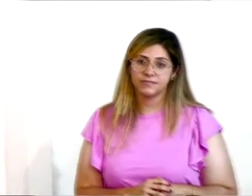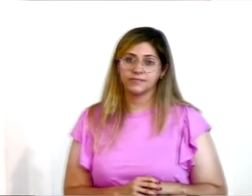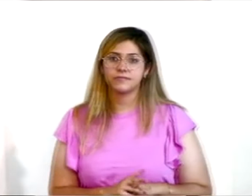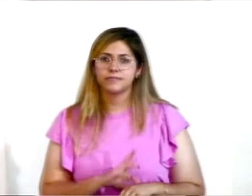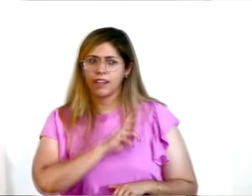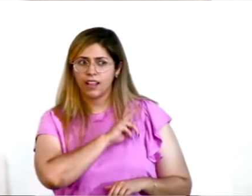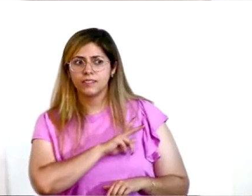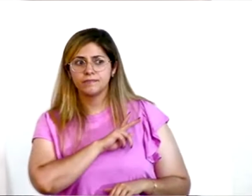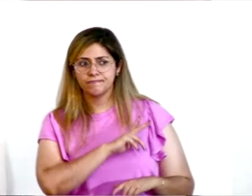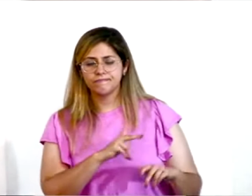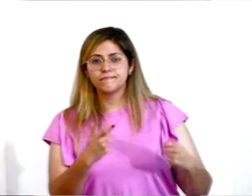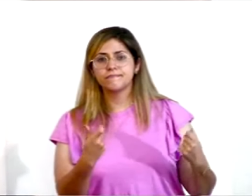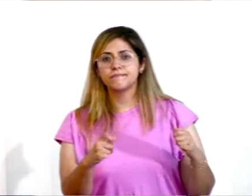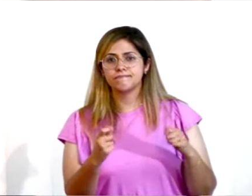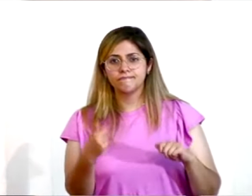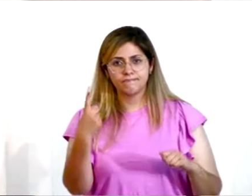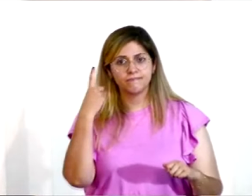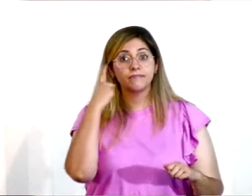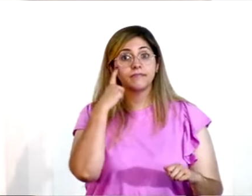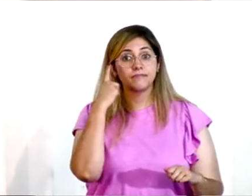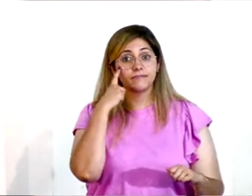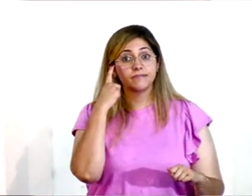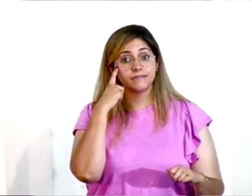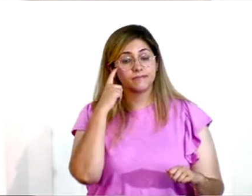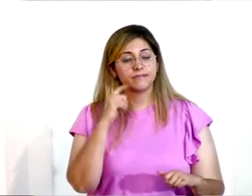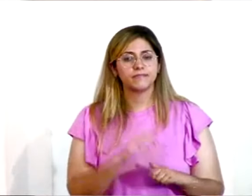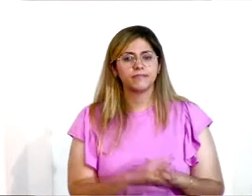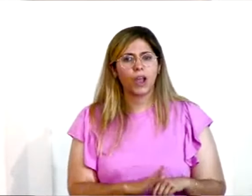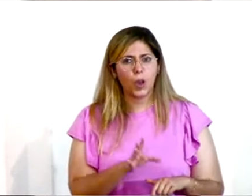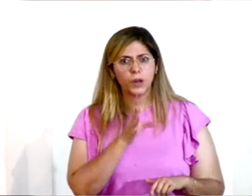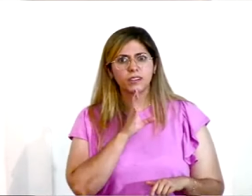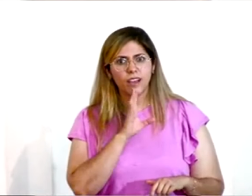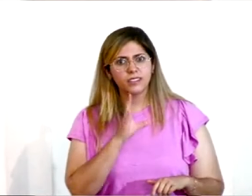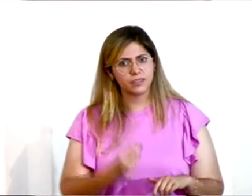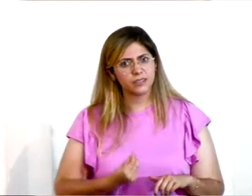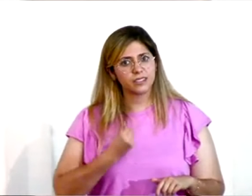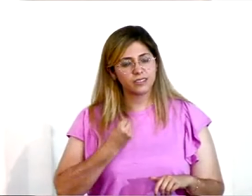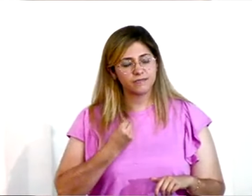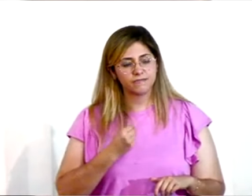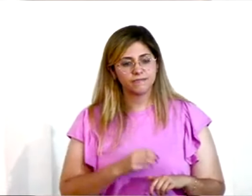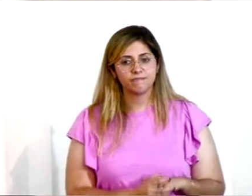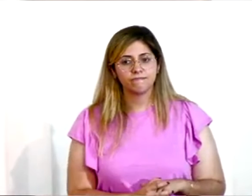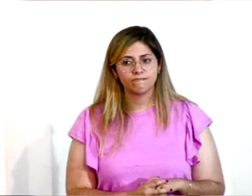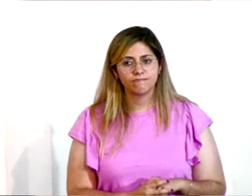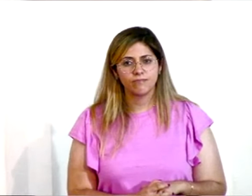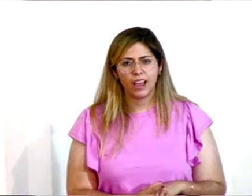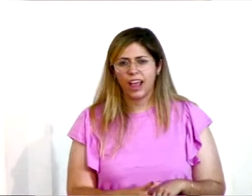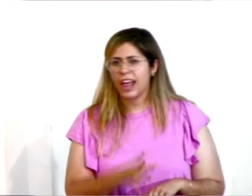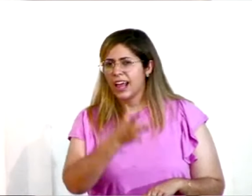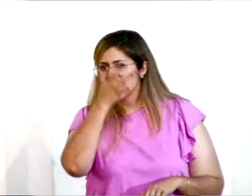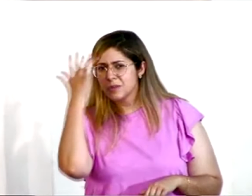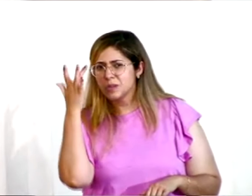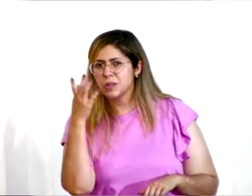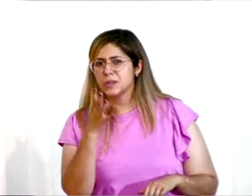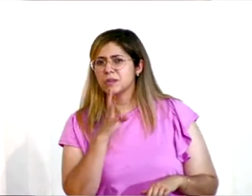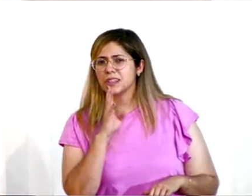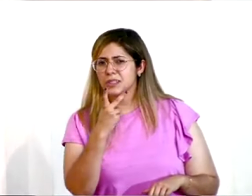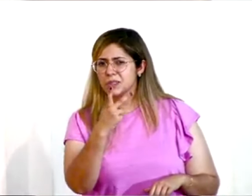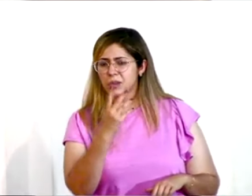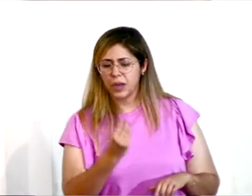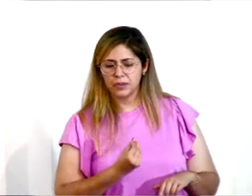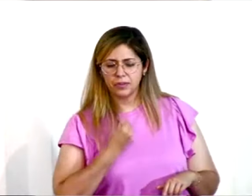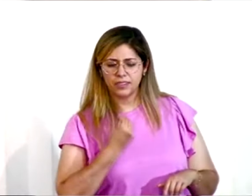bem, mas Paulo é Paulo, você conhece a vida de Paulo. A gente precisa se perguntar se as pessoas conhecem a nossa vida, se